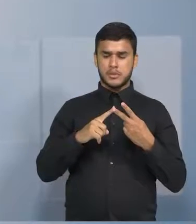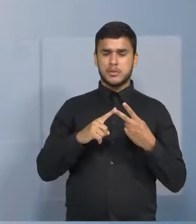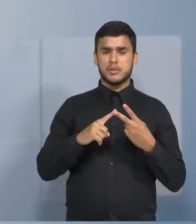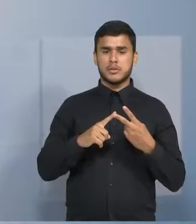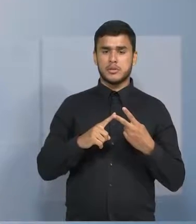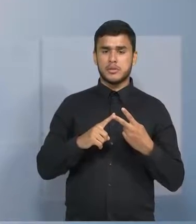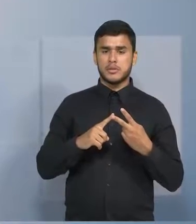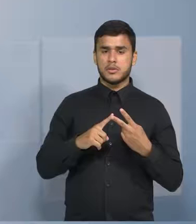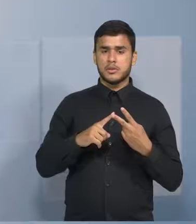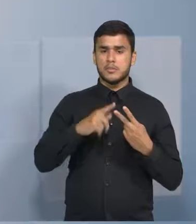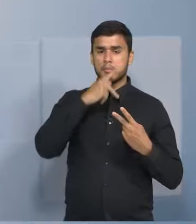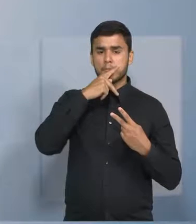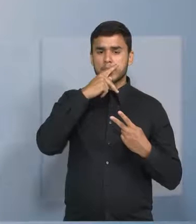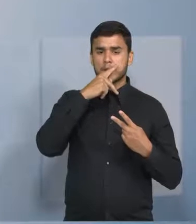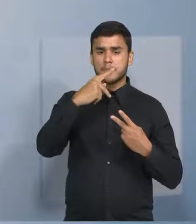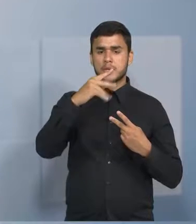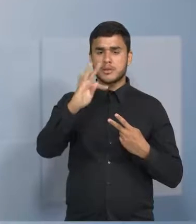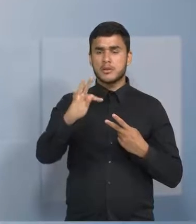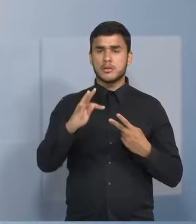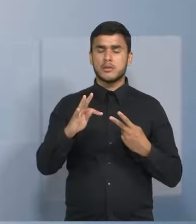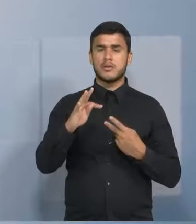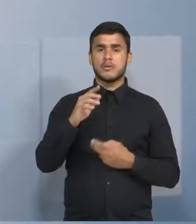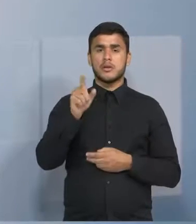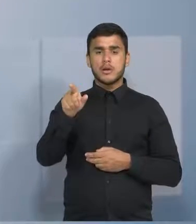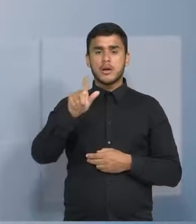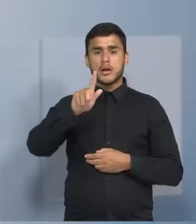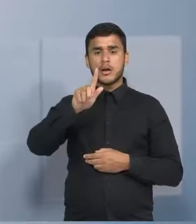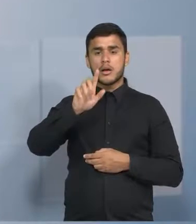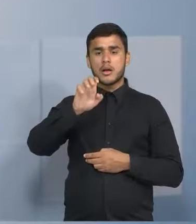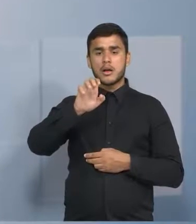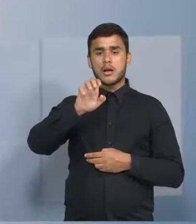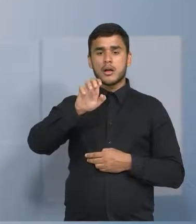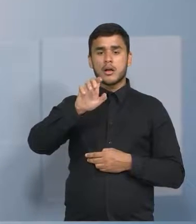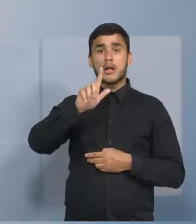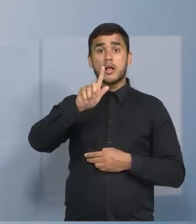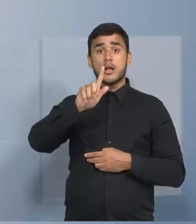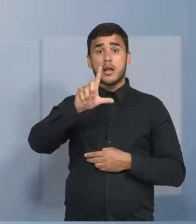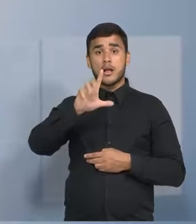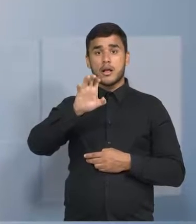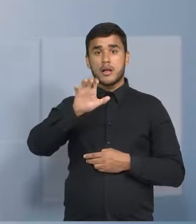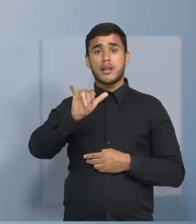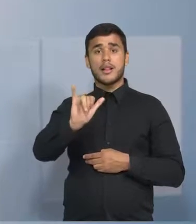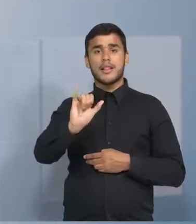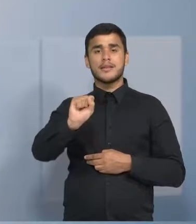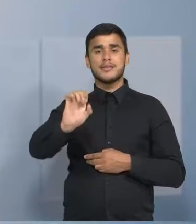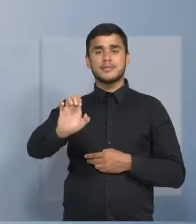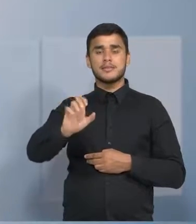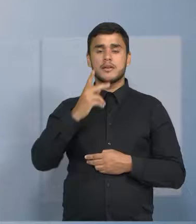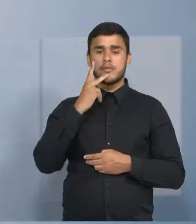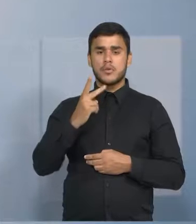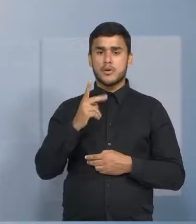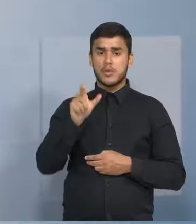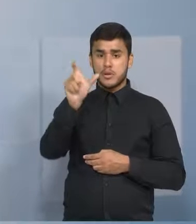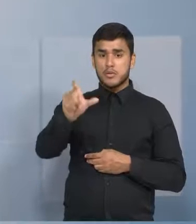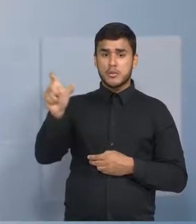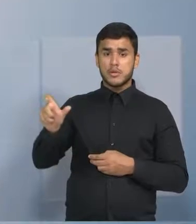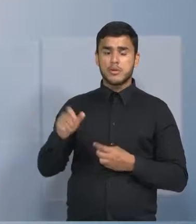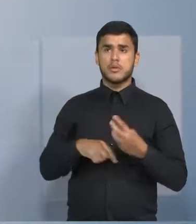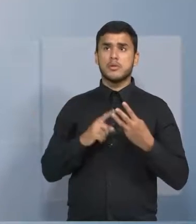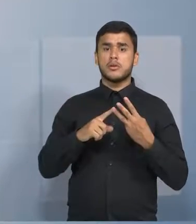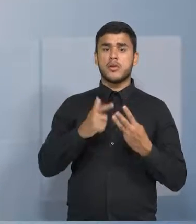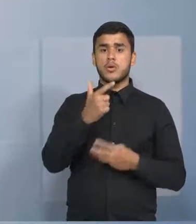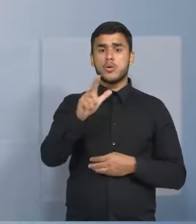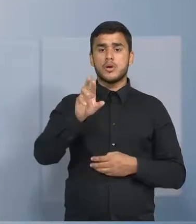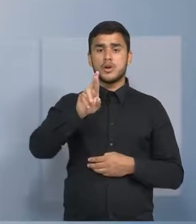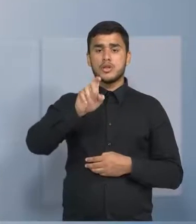Rio de Janeiro pelo PT, Lindenberg Farias, rapaz, os caras, pessoas totalmente destemperadas. E a Carmen Lúcia foi muito feliz. E respondendo processos,